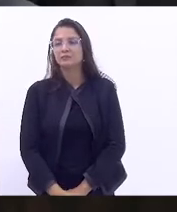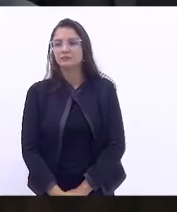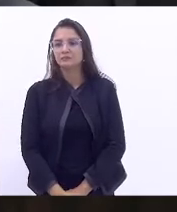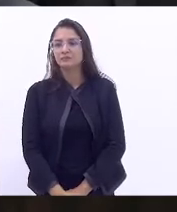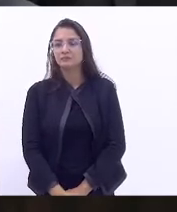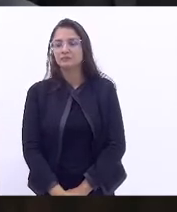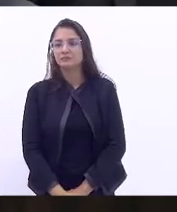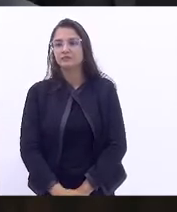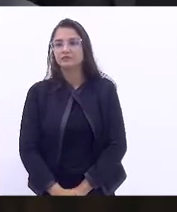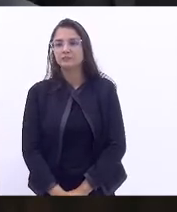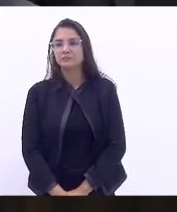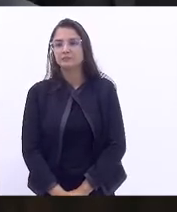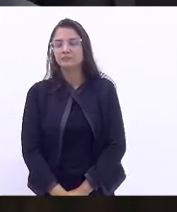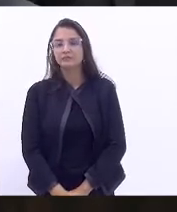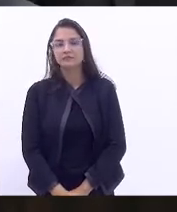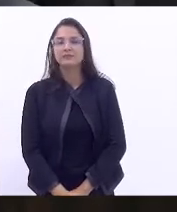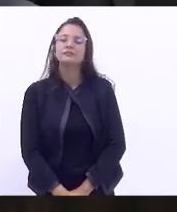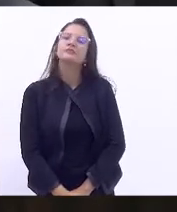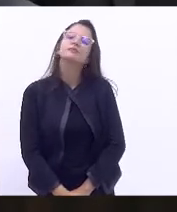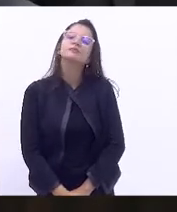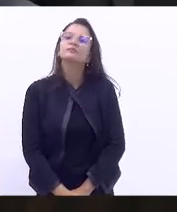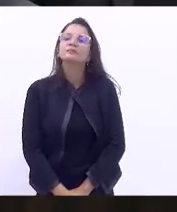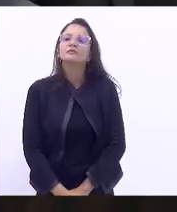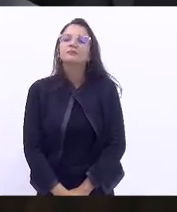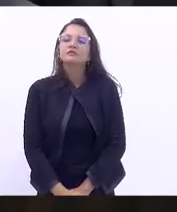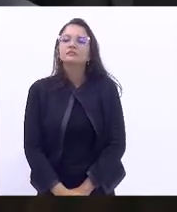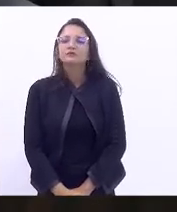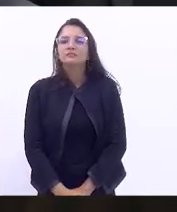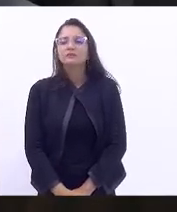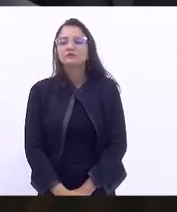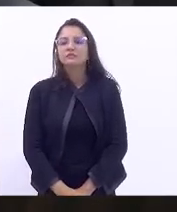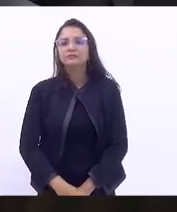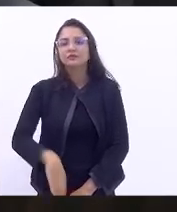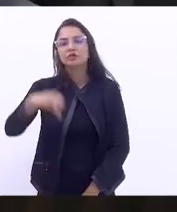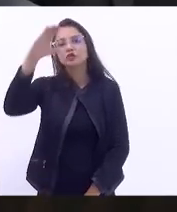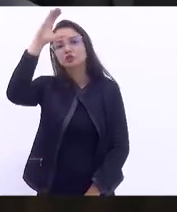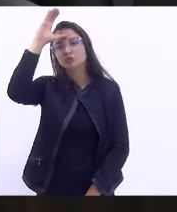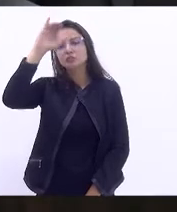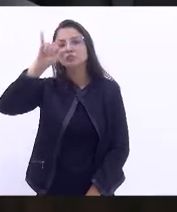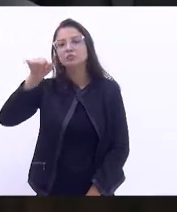Deputado Tiago Pampolha. Deputada Tia Ju.